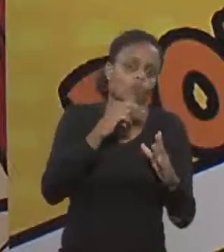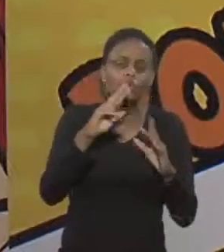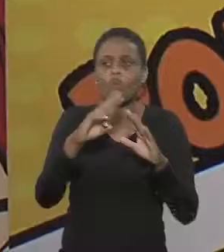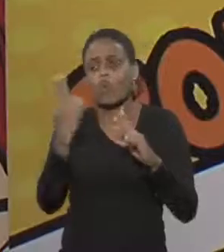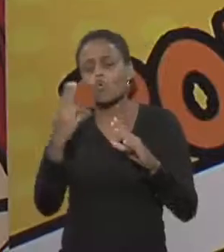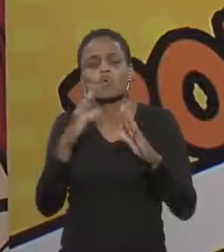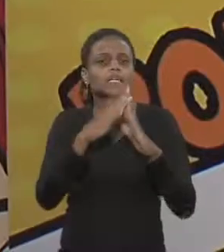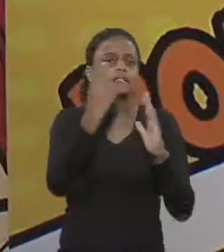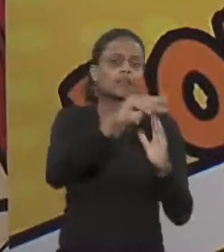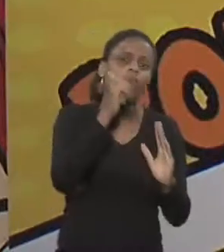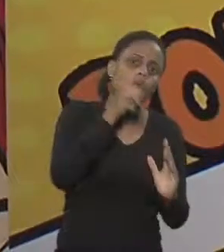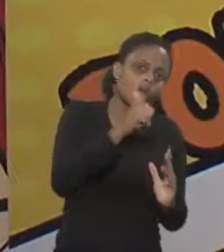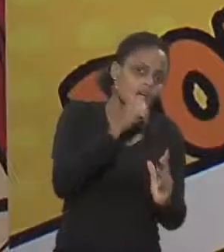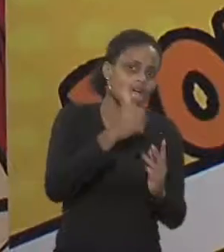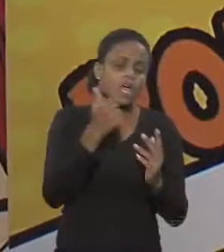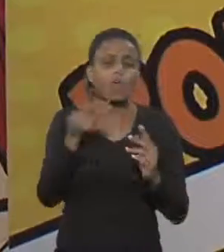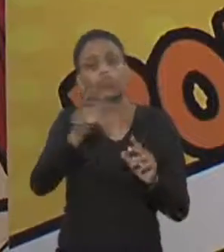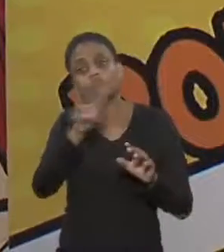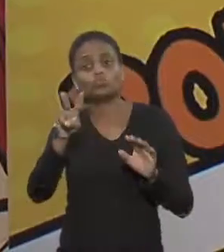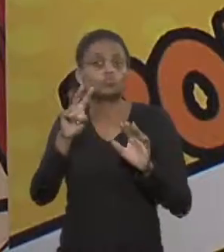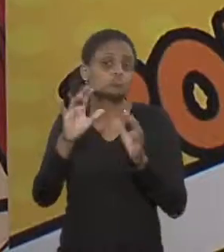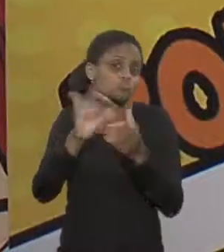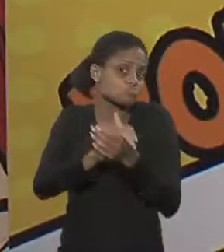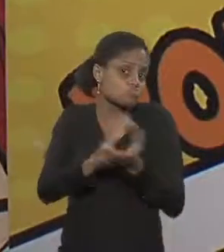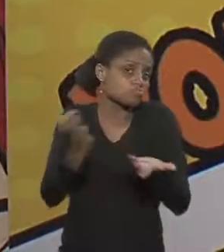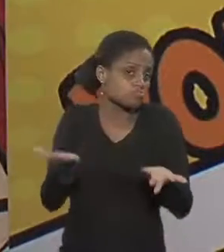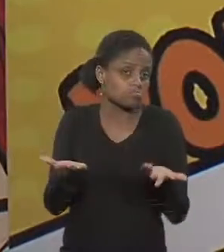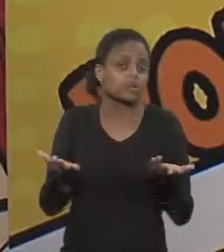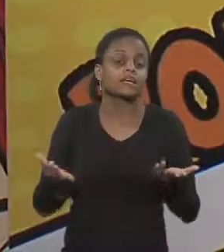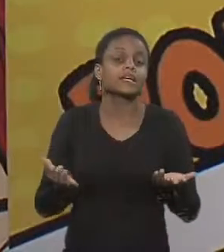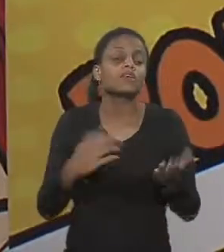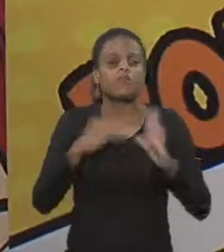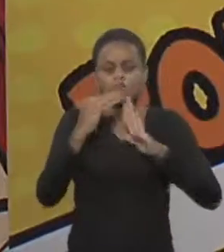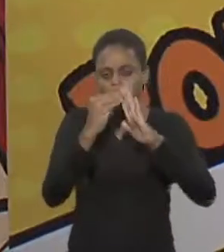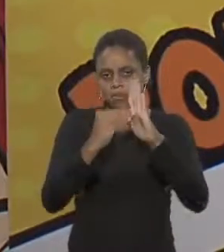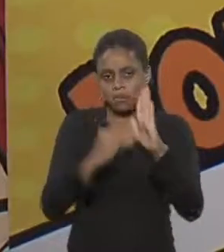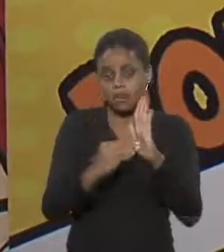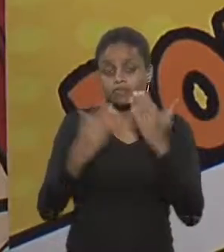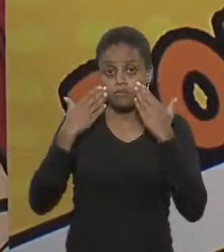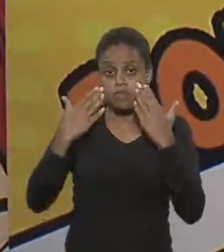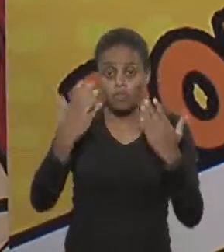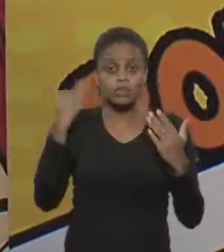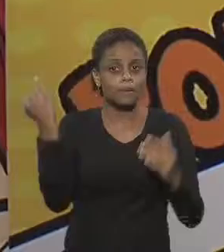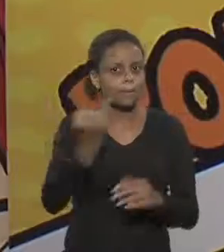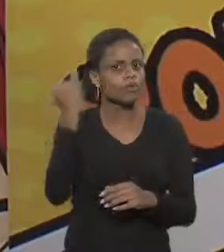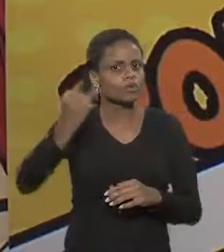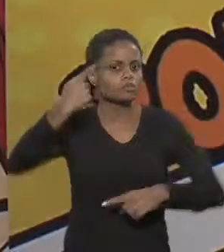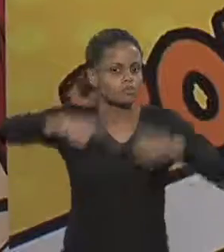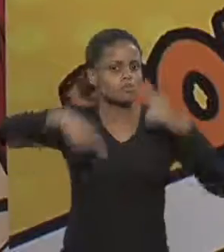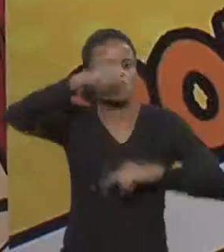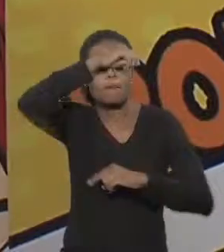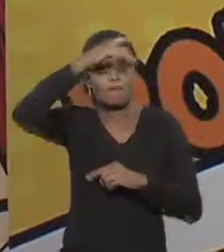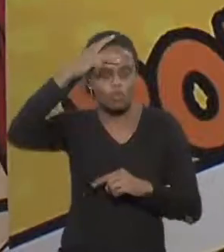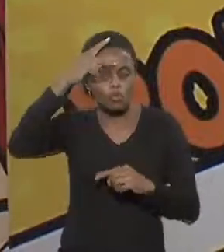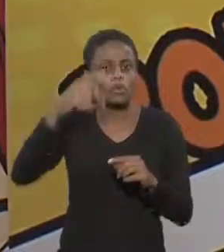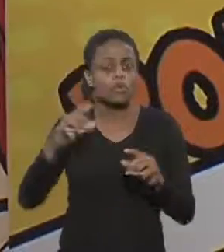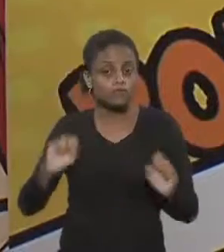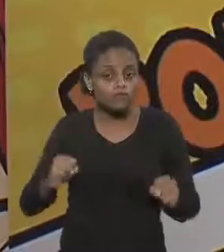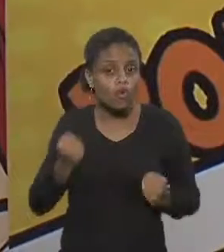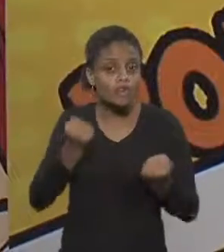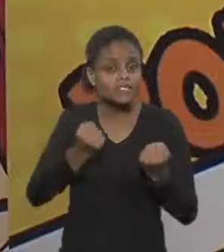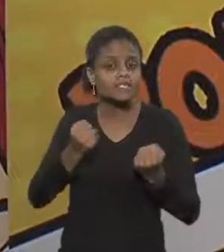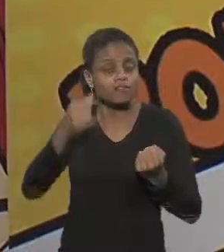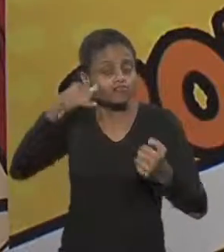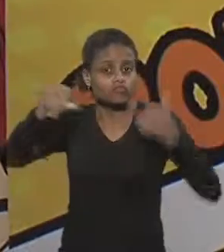ou da própria vítima, né? Esses dados também mostram pra gente que é preciso mais